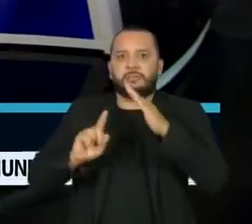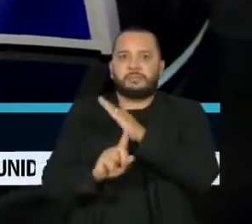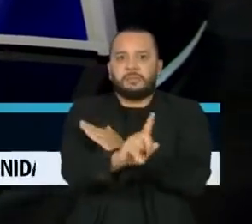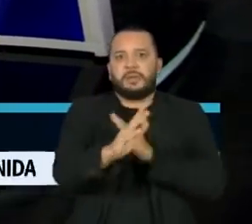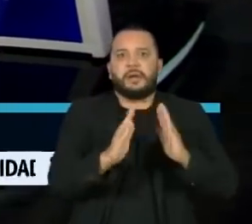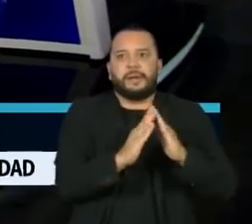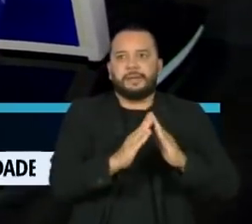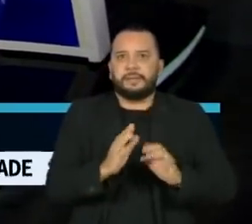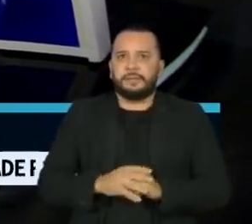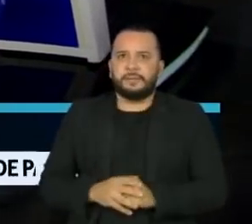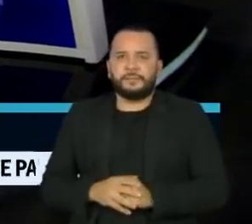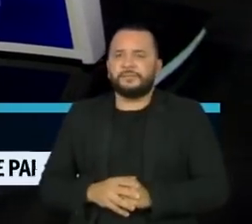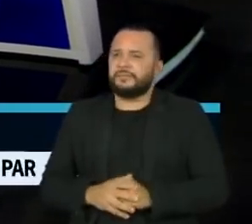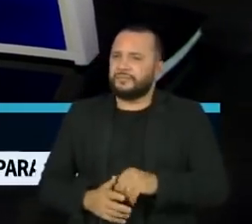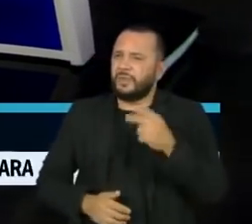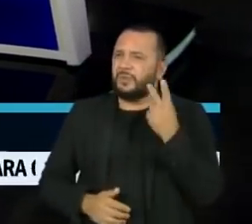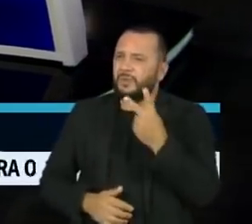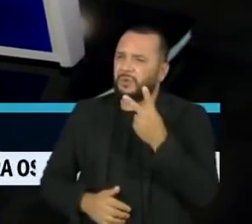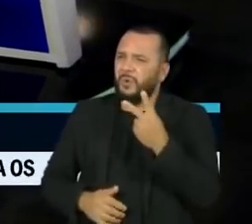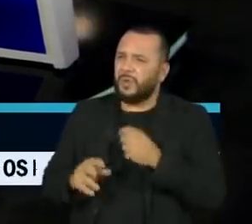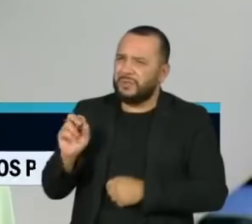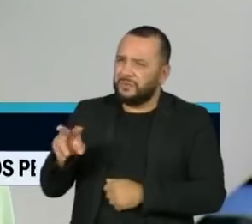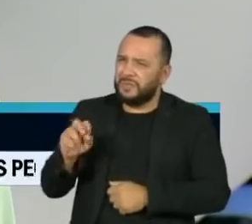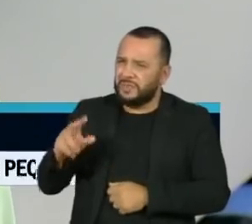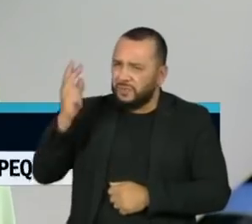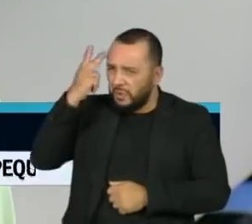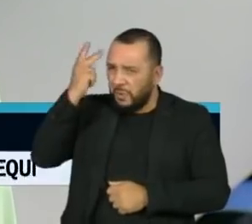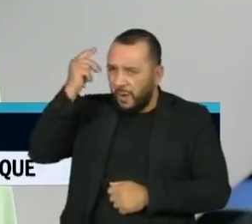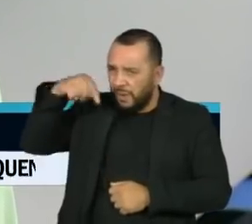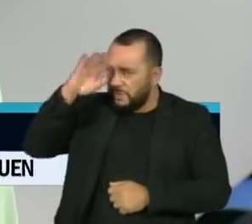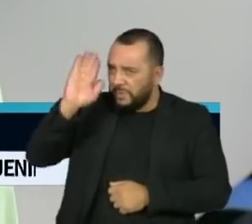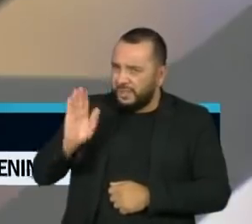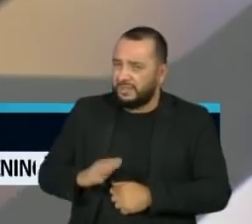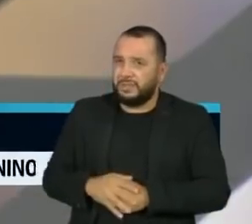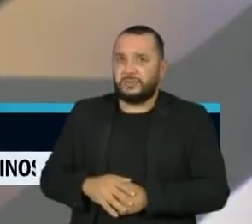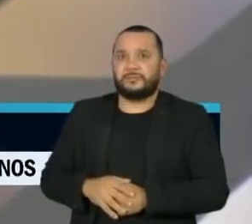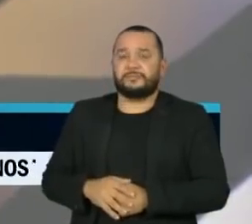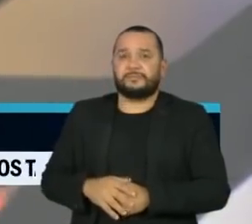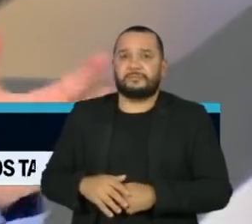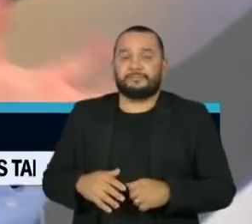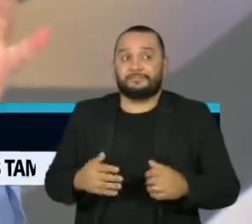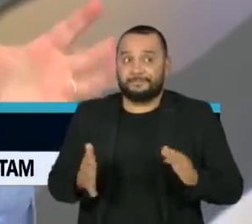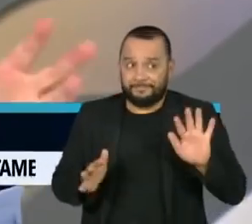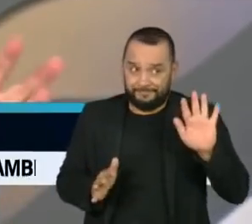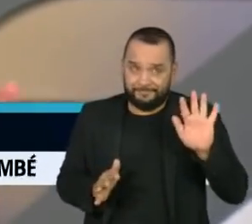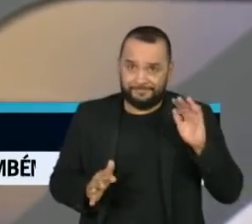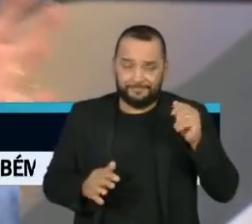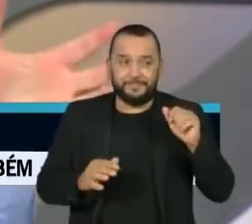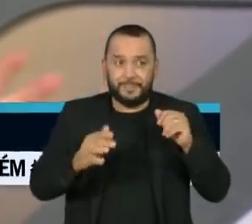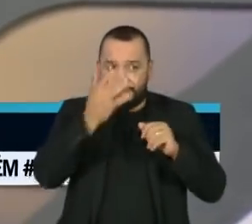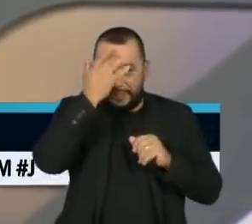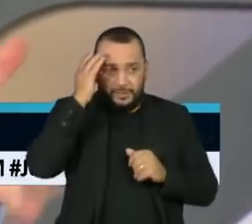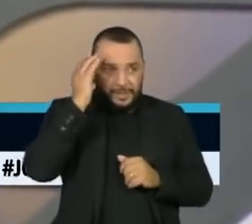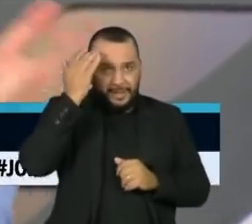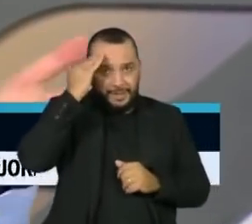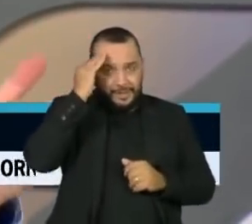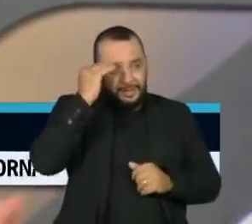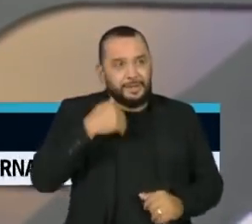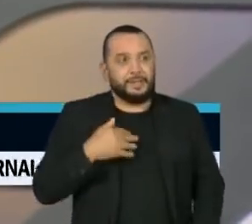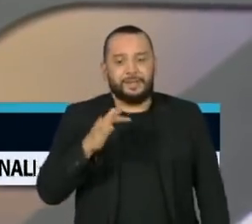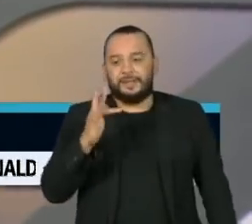essa dupla infecção pelos dois vírus vai se tornar algo comum aqui no Brasil? Veja, só para o pessoal entender, flurona é um